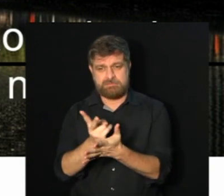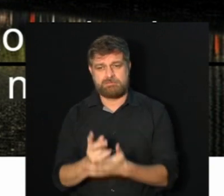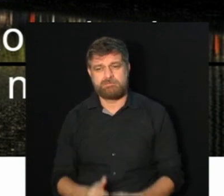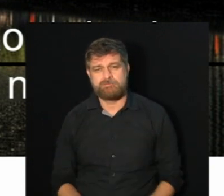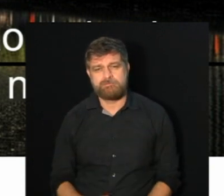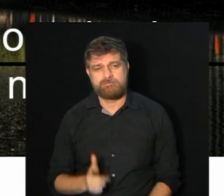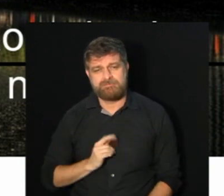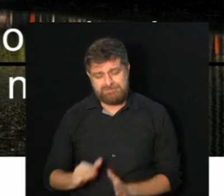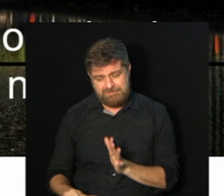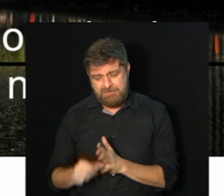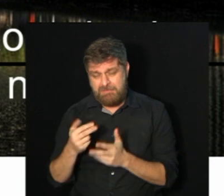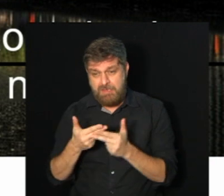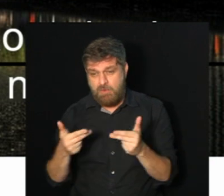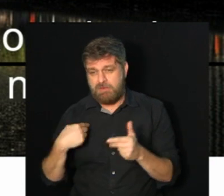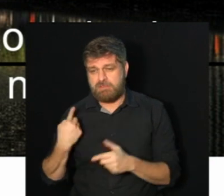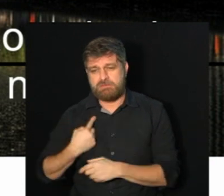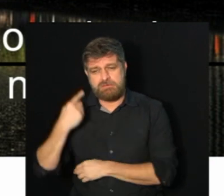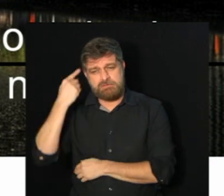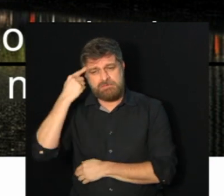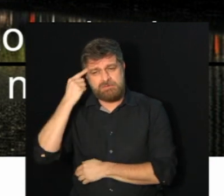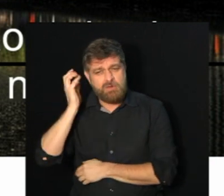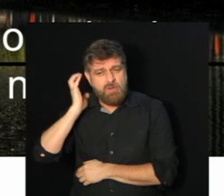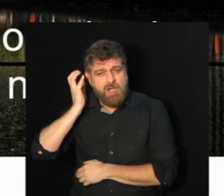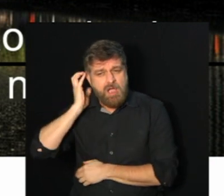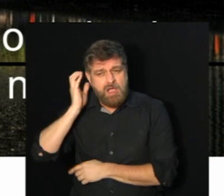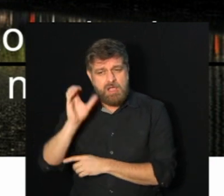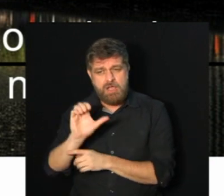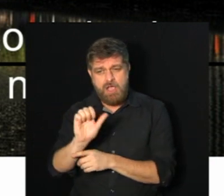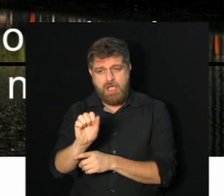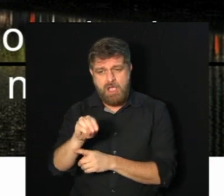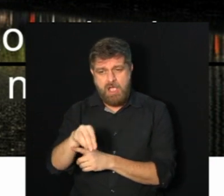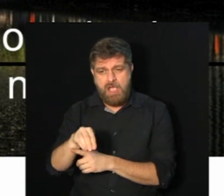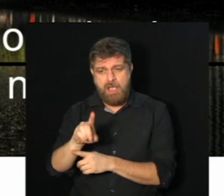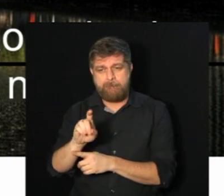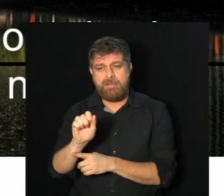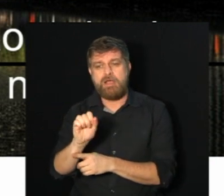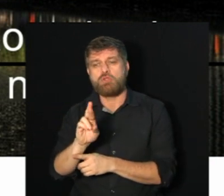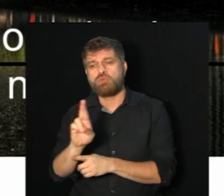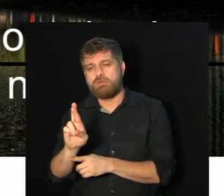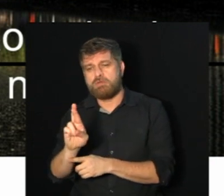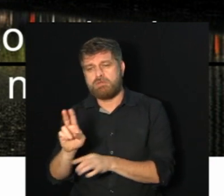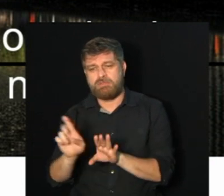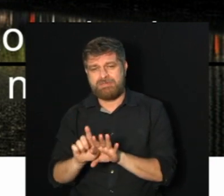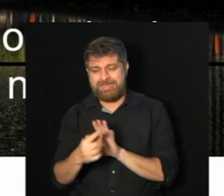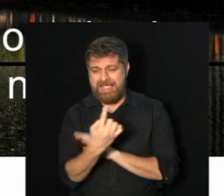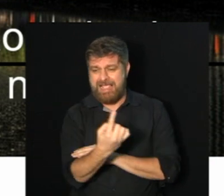Acho que é a primeira coisa que a gente pensa quando vê o radioamadorismo. E ele também, para cada